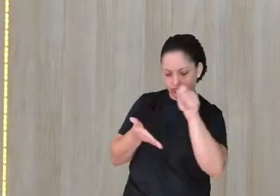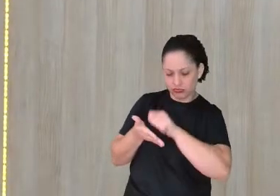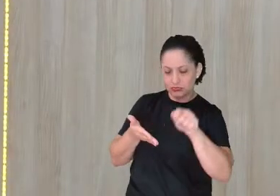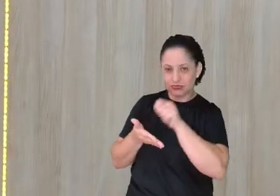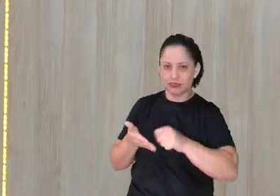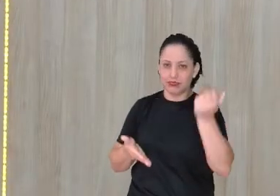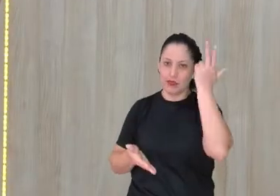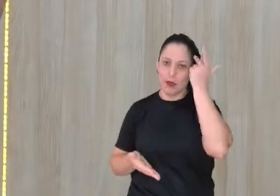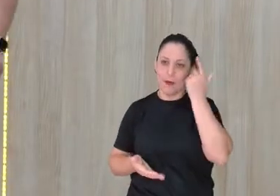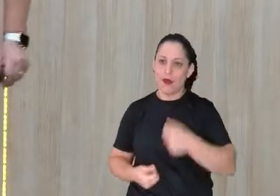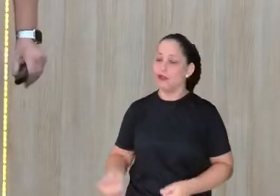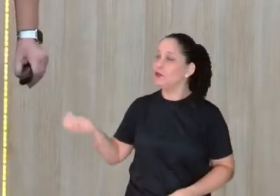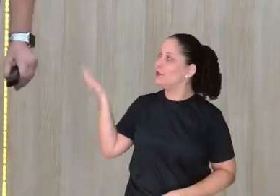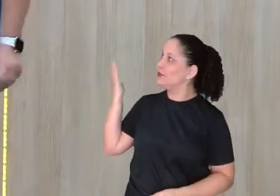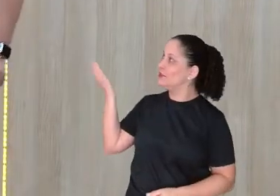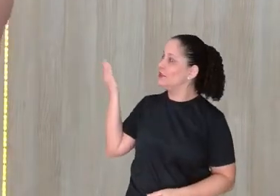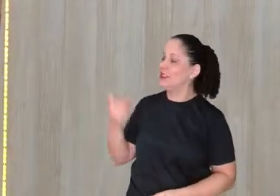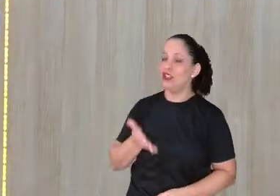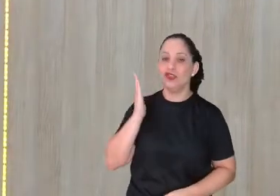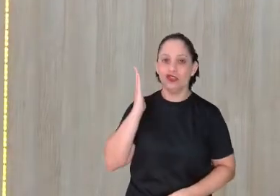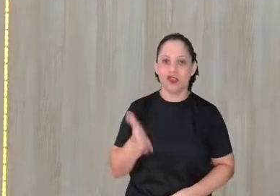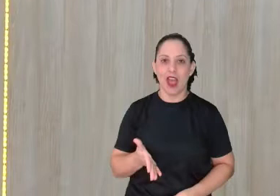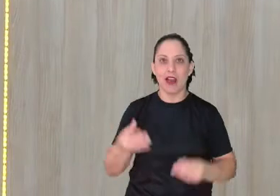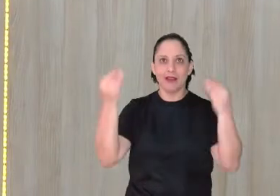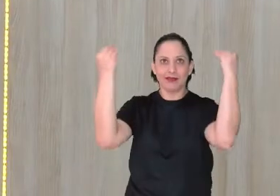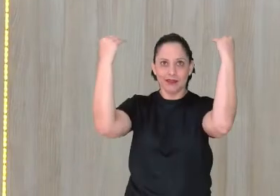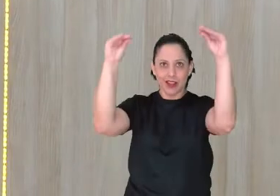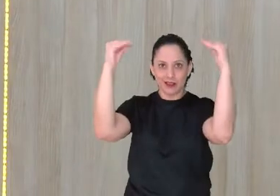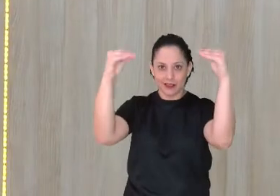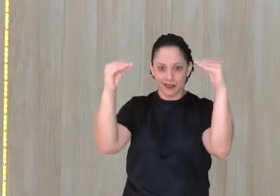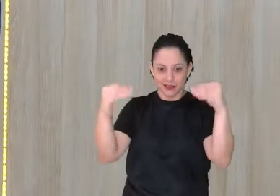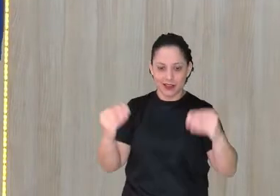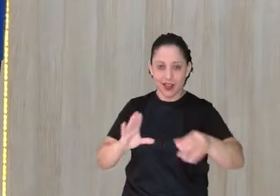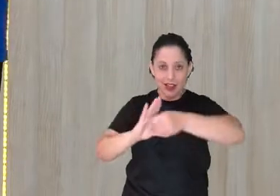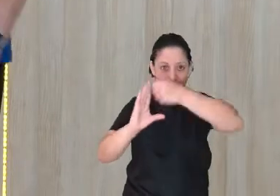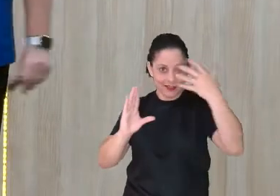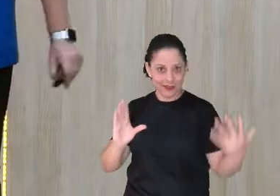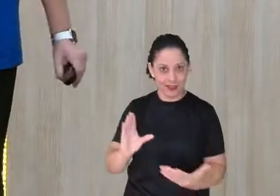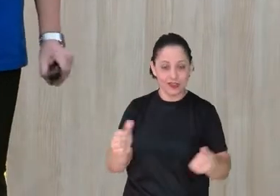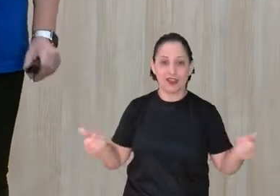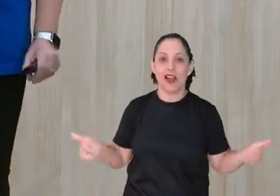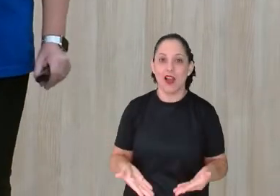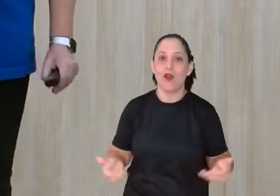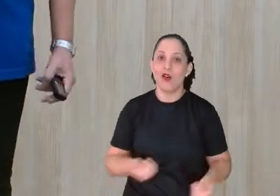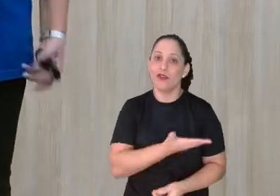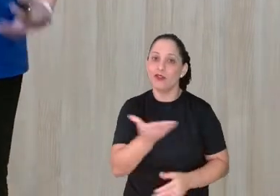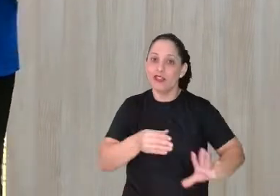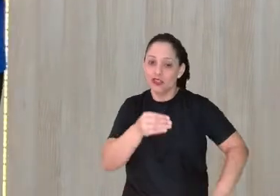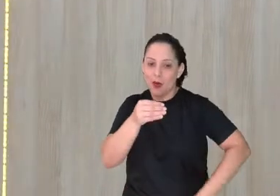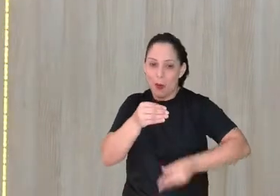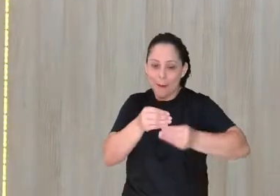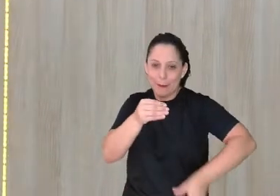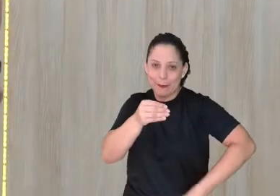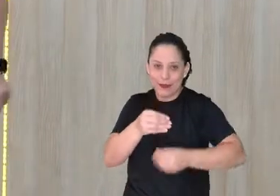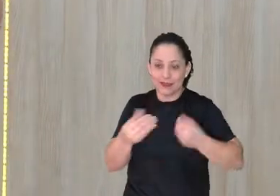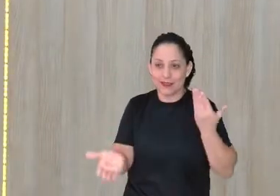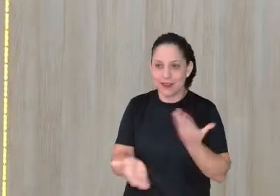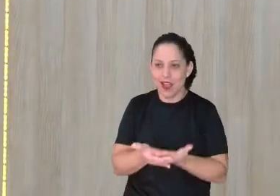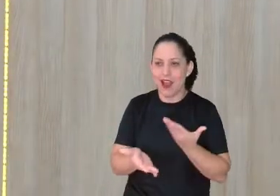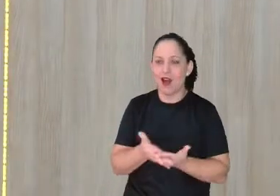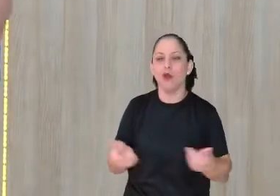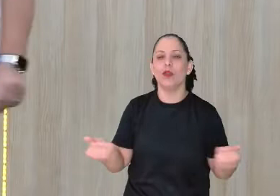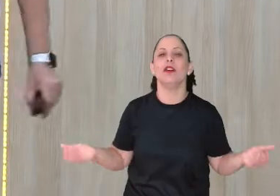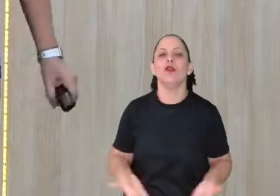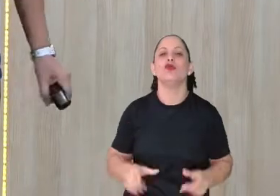aqui, vocês já começaram a colocar algumas características. E hoje eu estou pedindo para vocês complementarem. Com a aula de hoje, o que